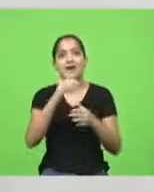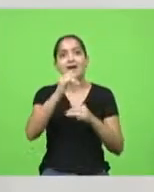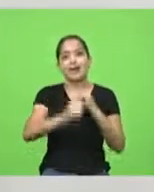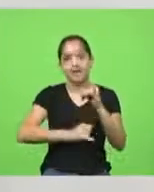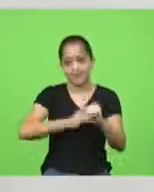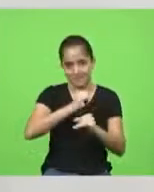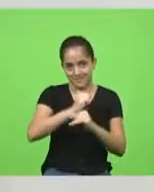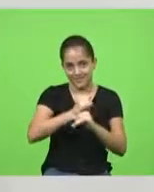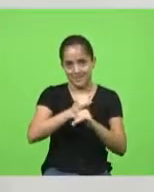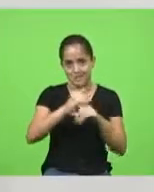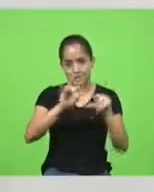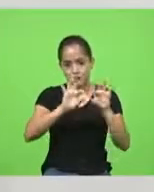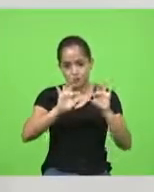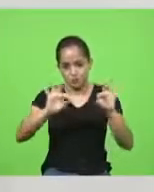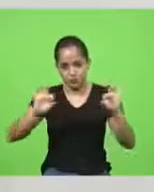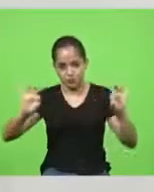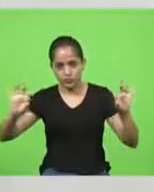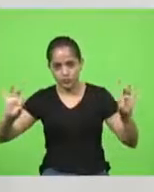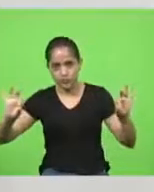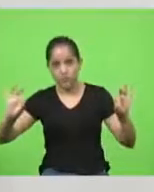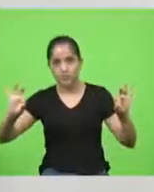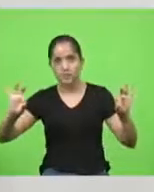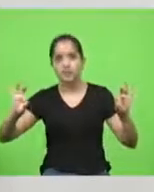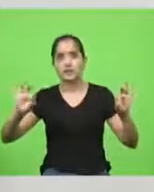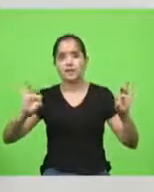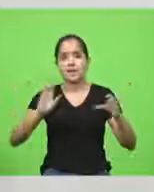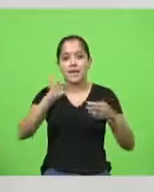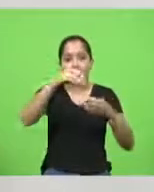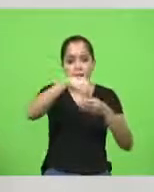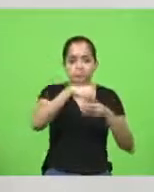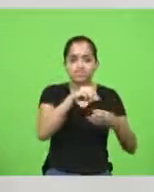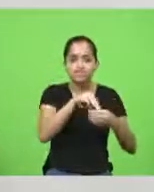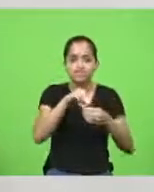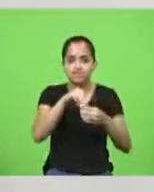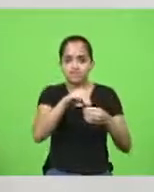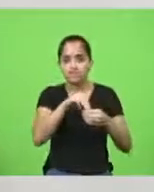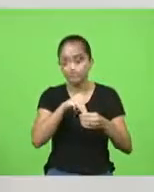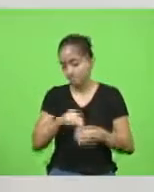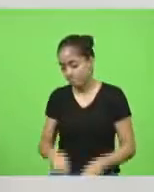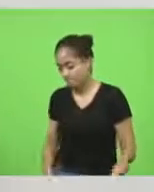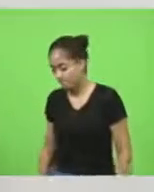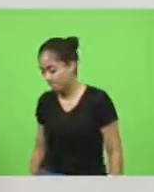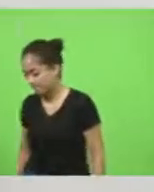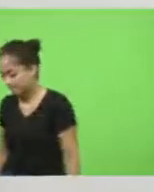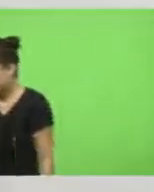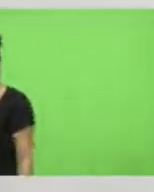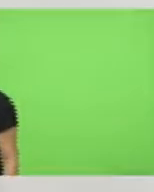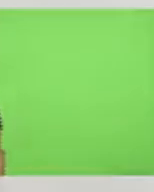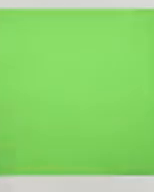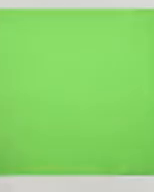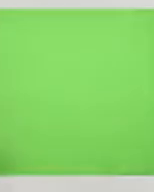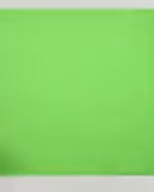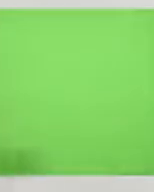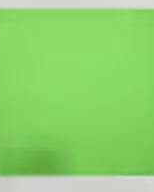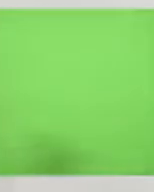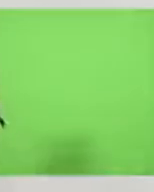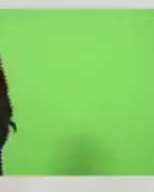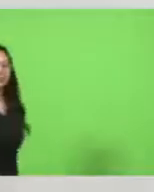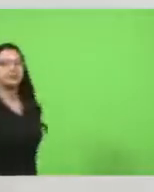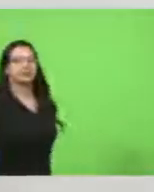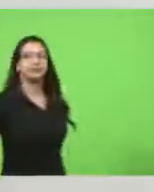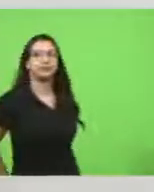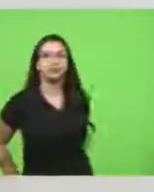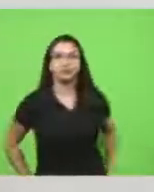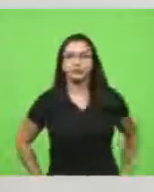fibra ótica ao interior dos municípios catarinenses. Nós entendemos que, para o produtor ter qualidade, para que a